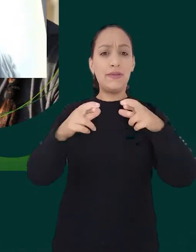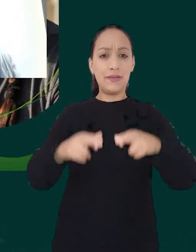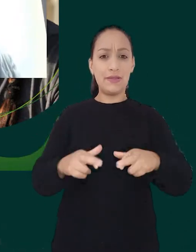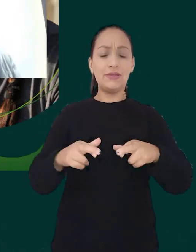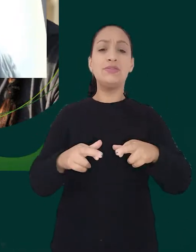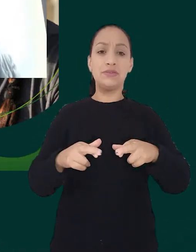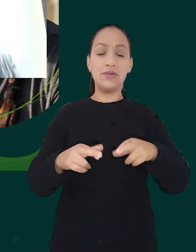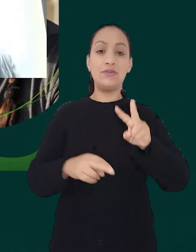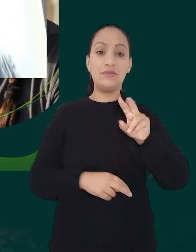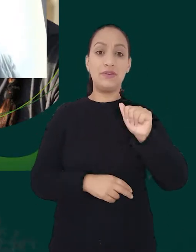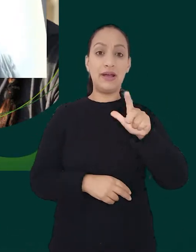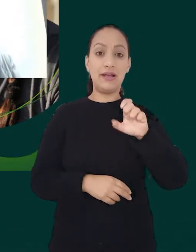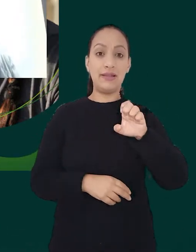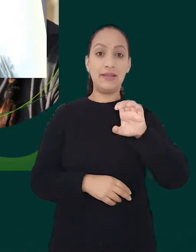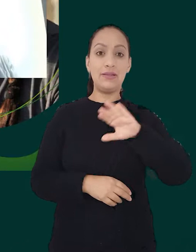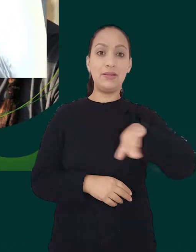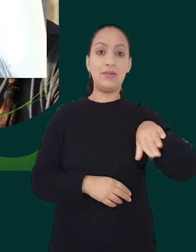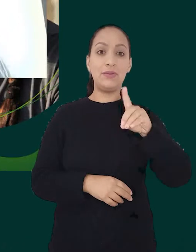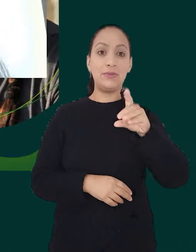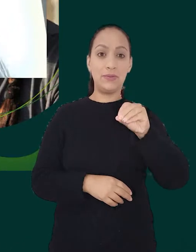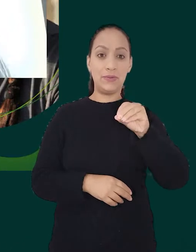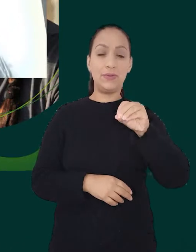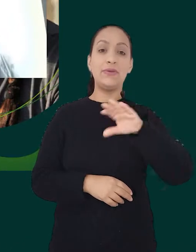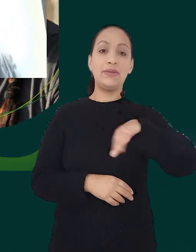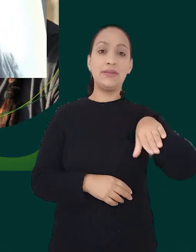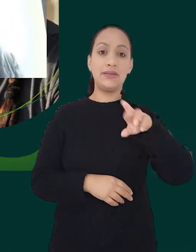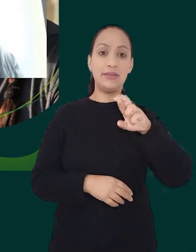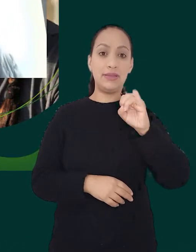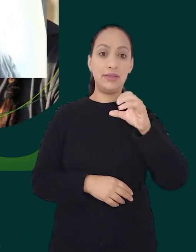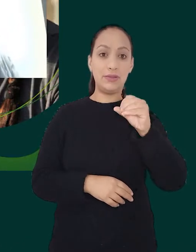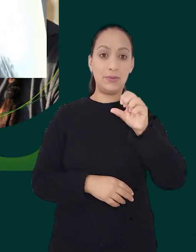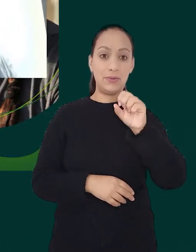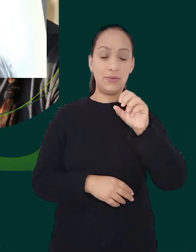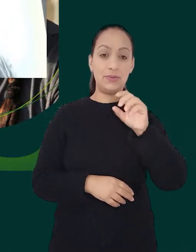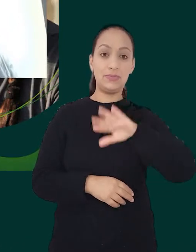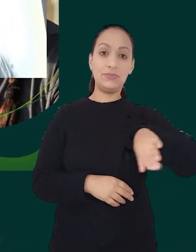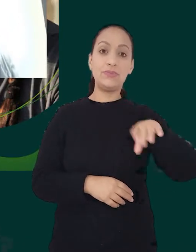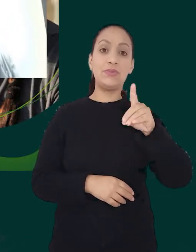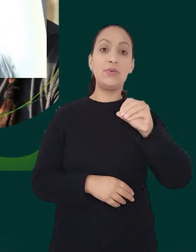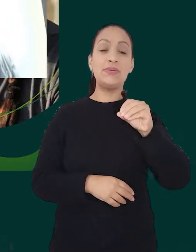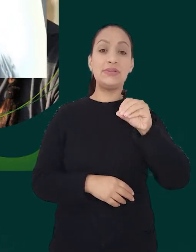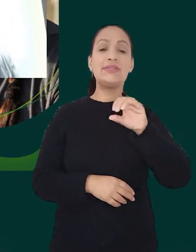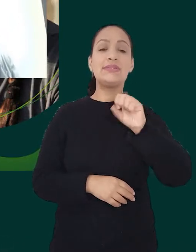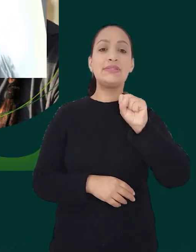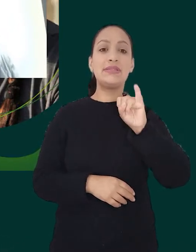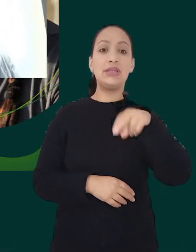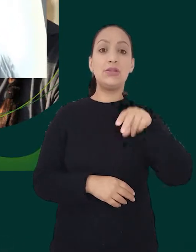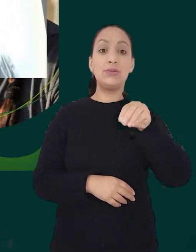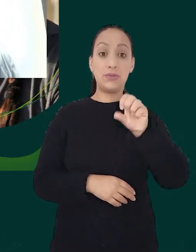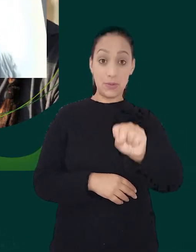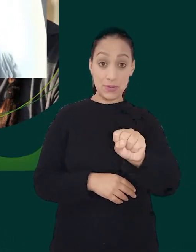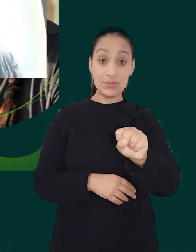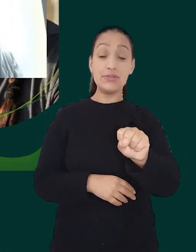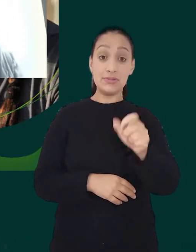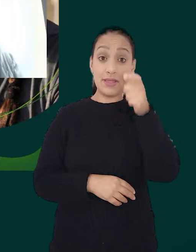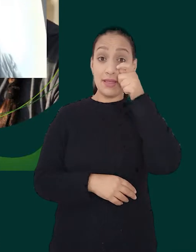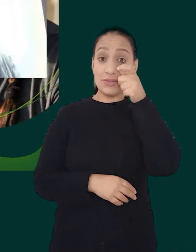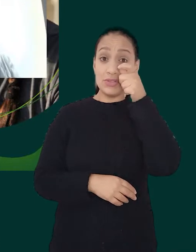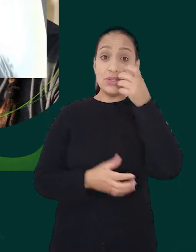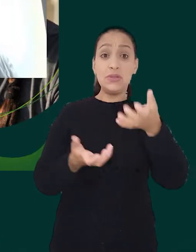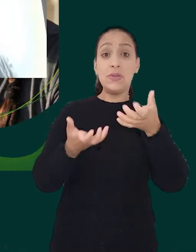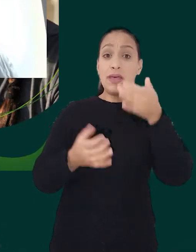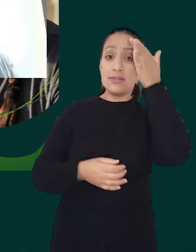aí do Vale do Rio dos Sinos estão no ar e estão querendo, então, saber, né? Como